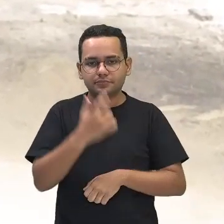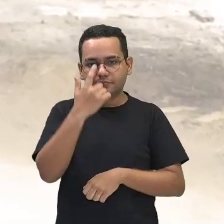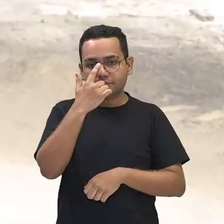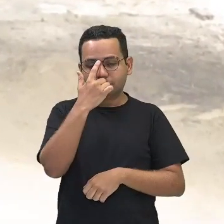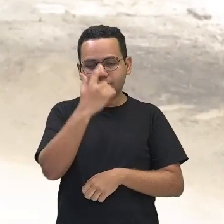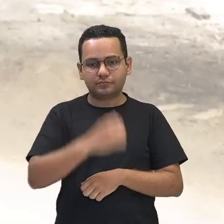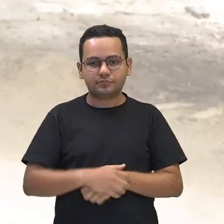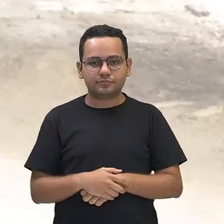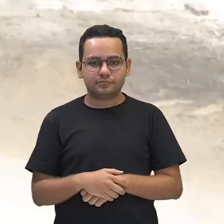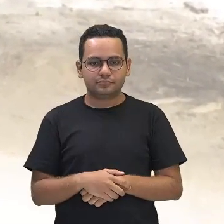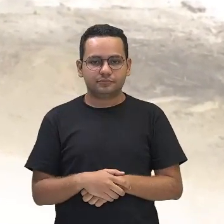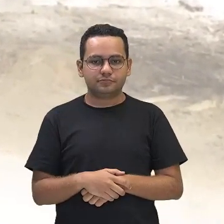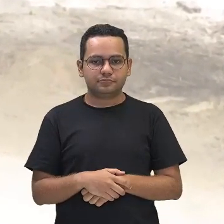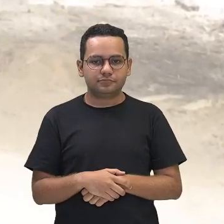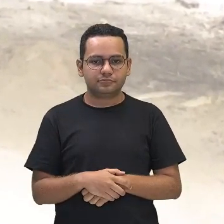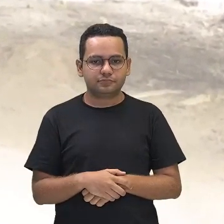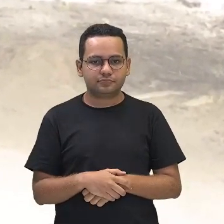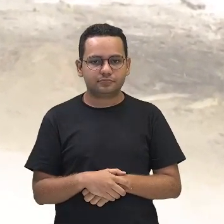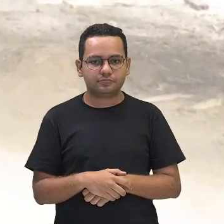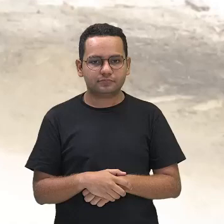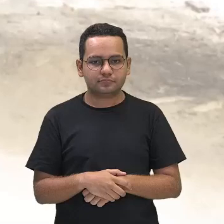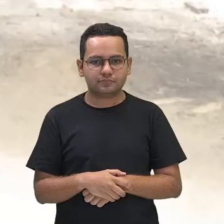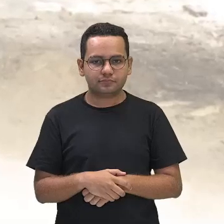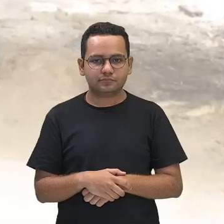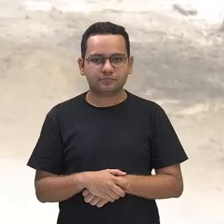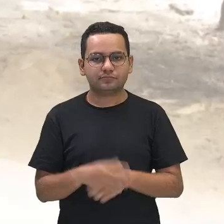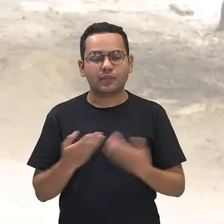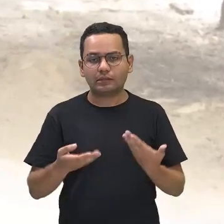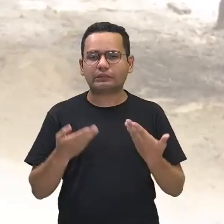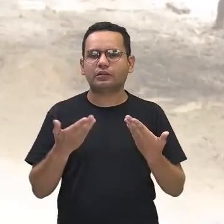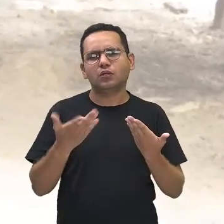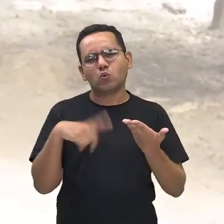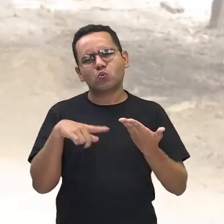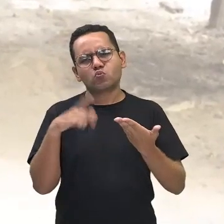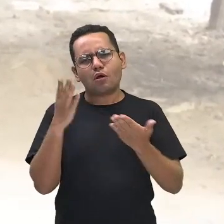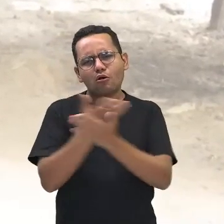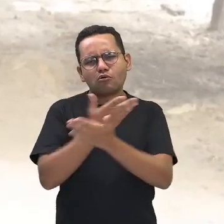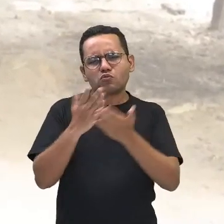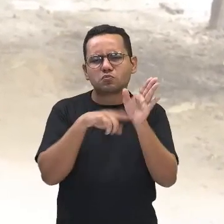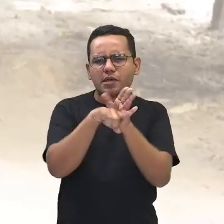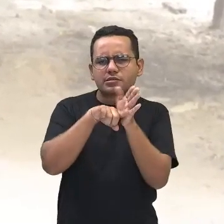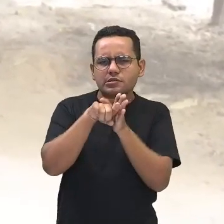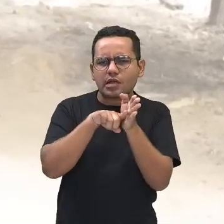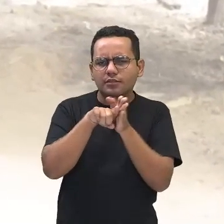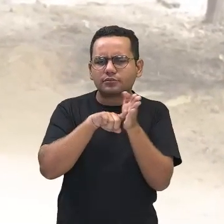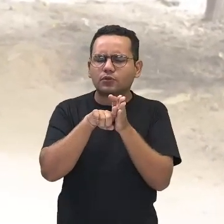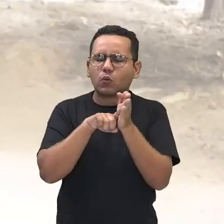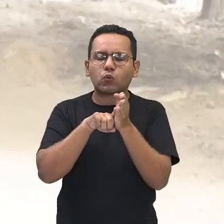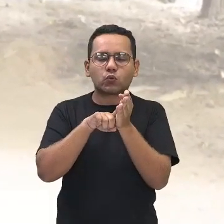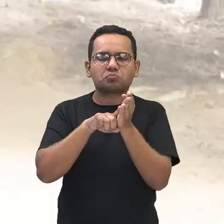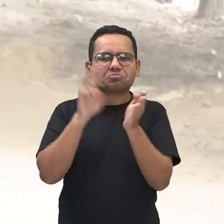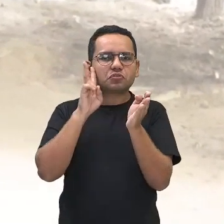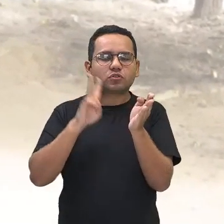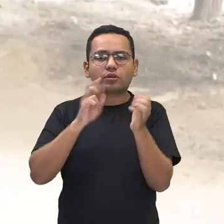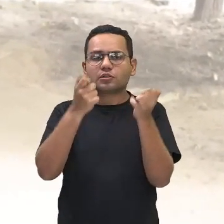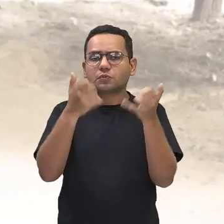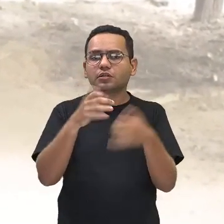nossa história chamam de o brabo, né? Que não tinha essa técnica de lidar com